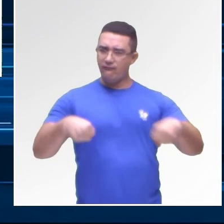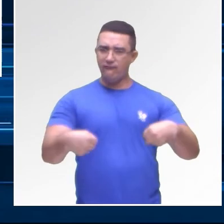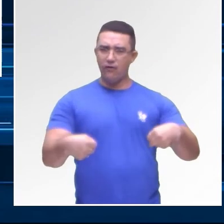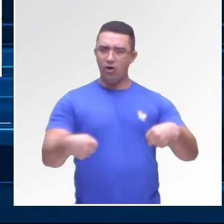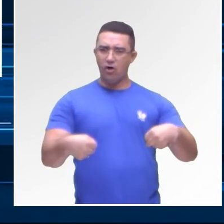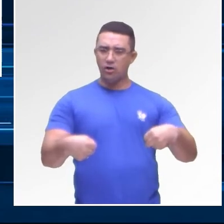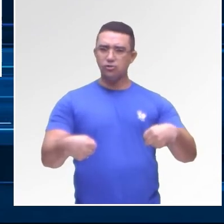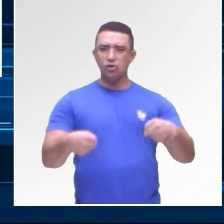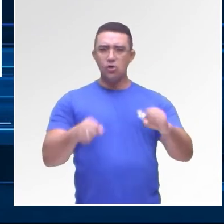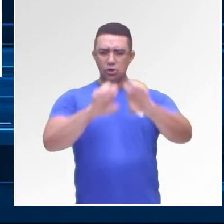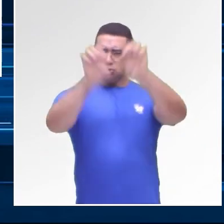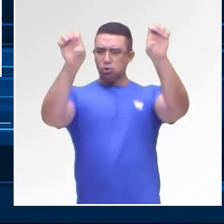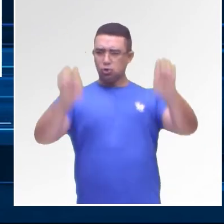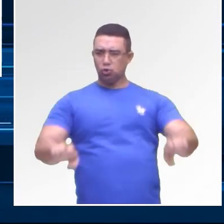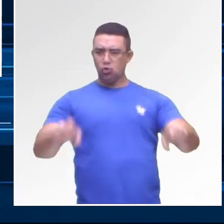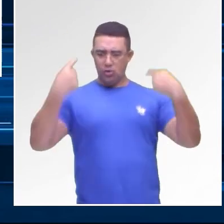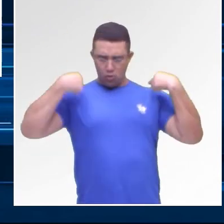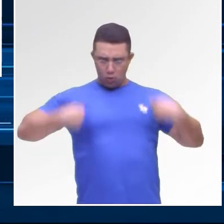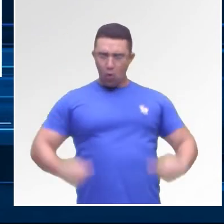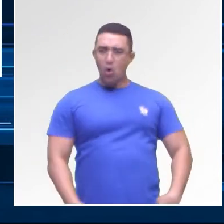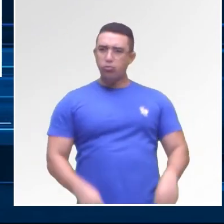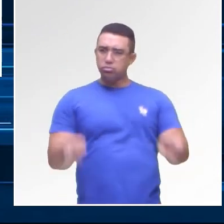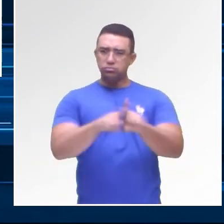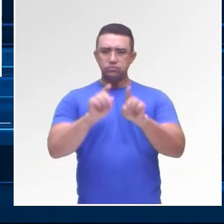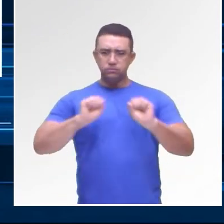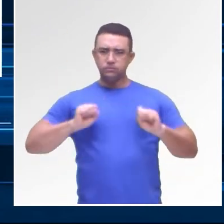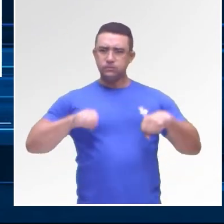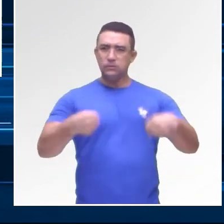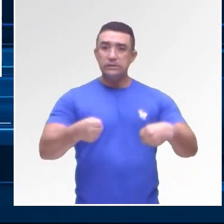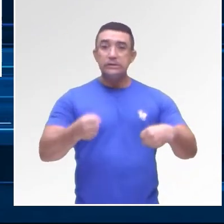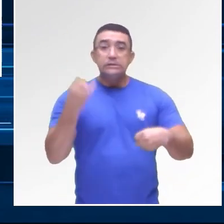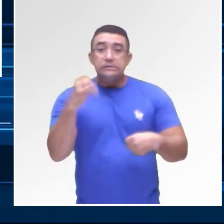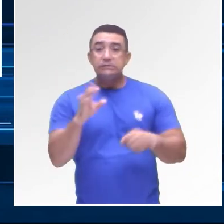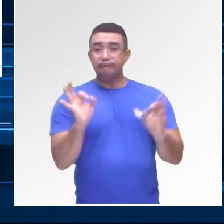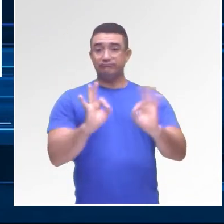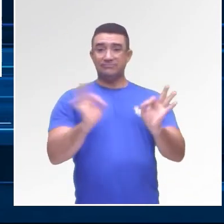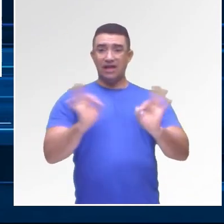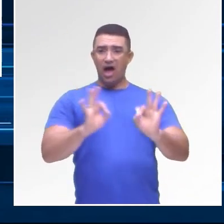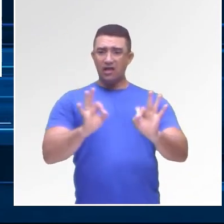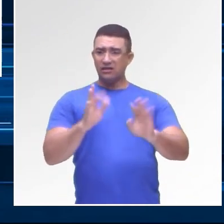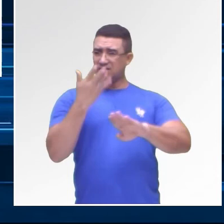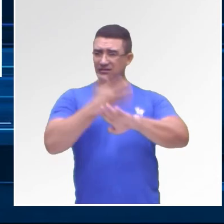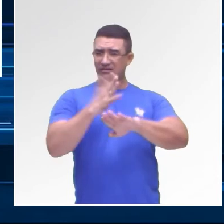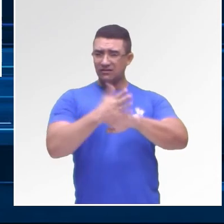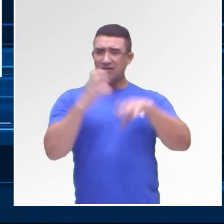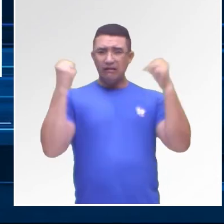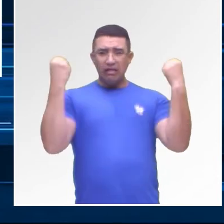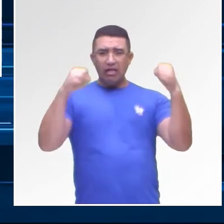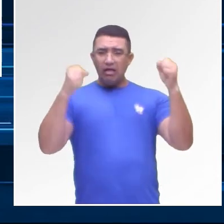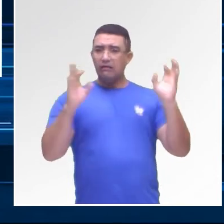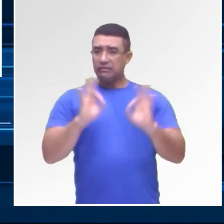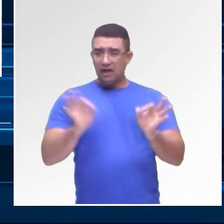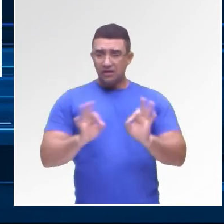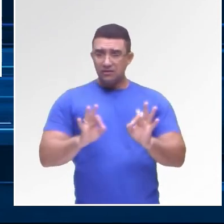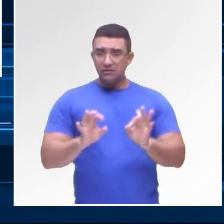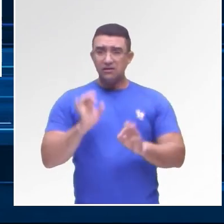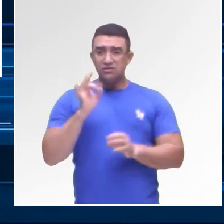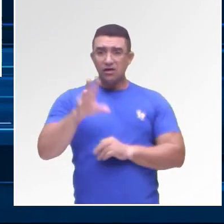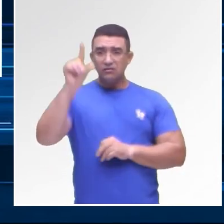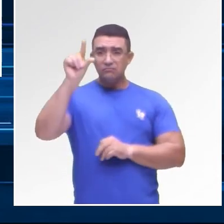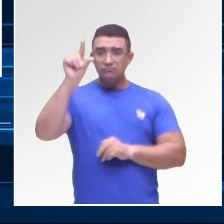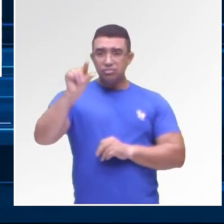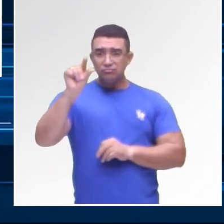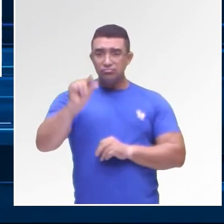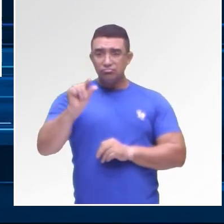nossa estrutura óssea. Quando a gente não faz exercício, a gente não contribui para nada, a gente só está baixando cada